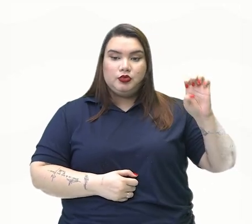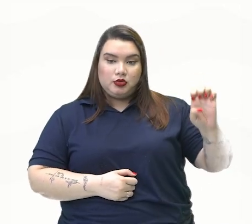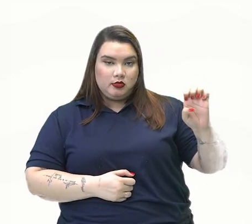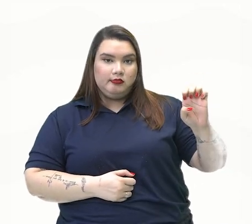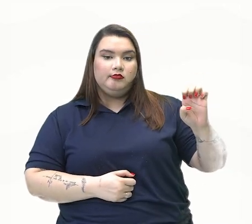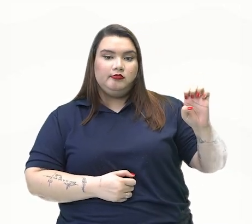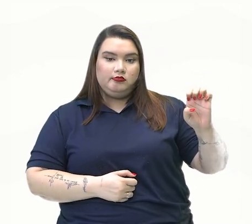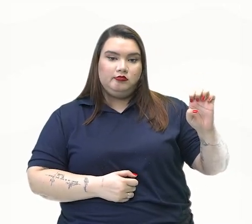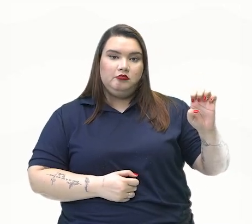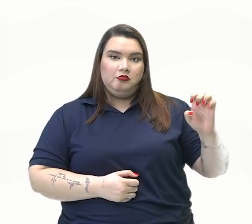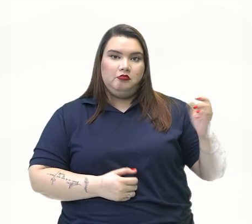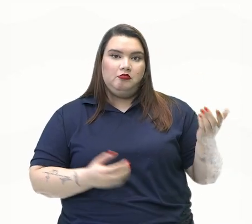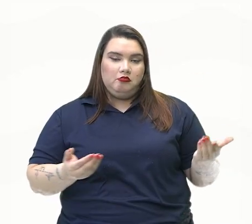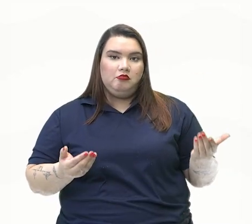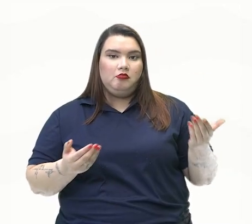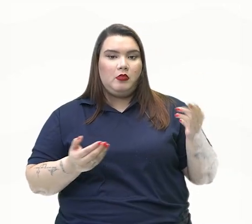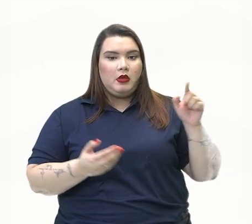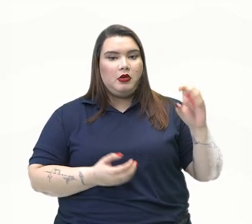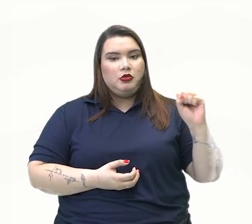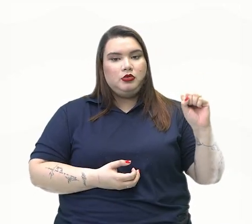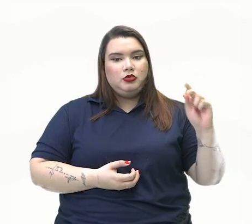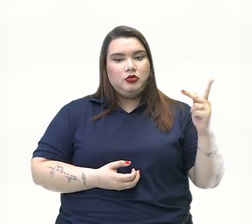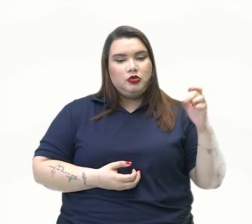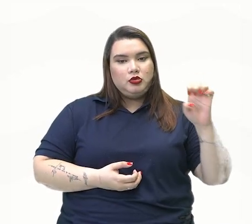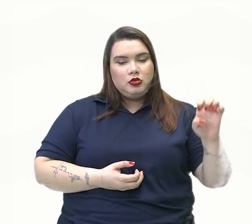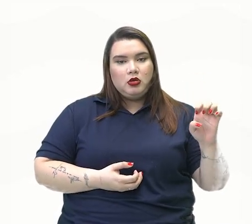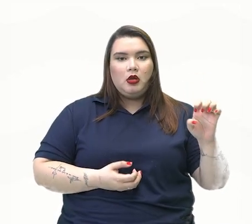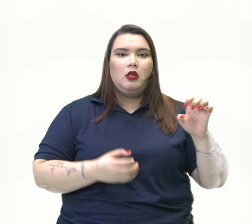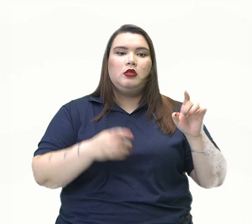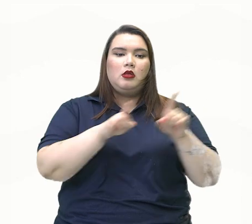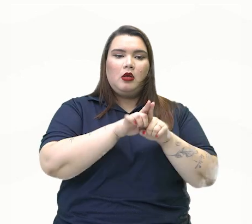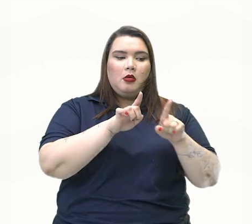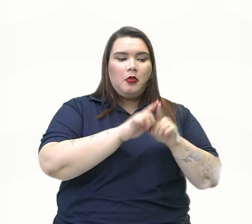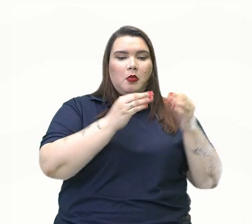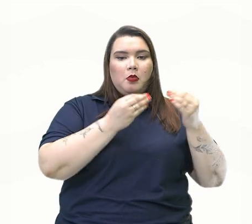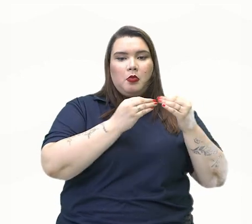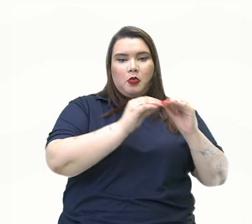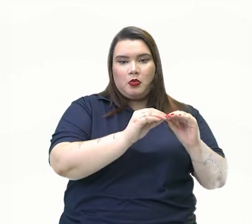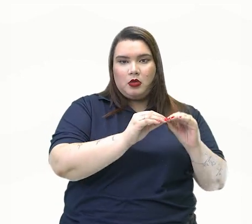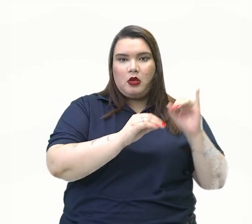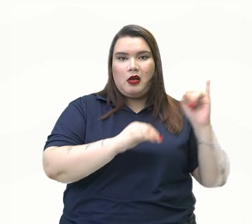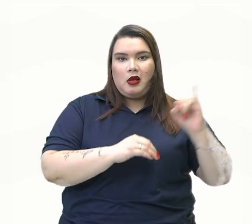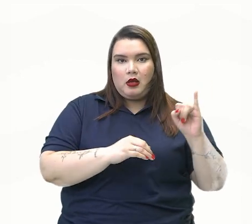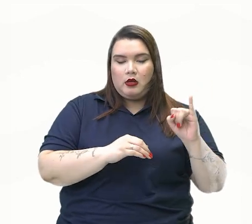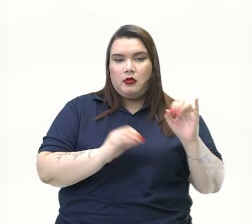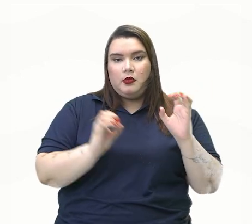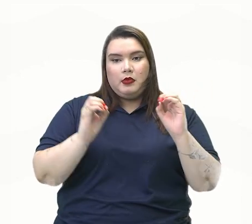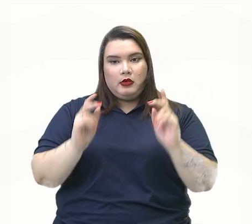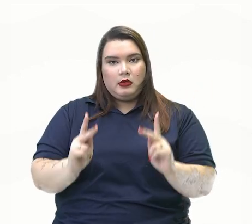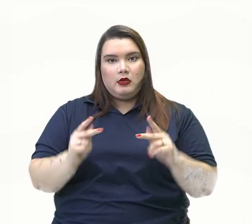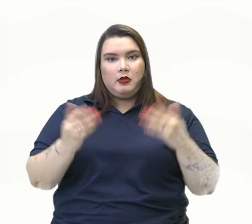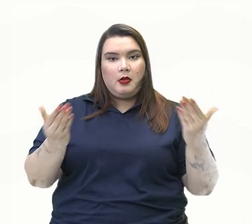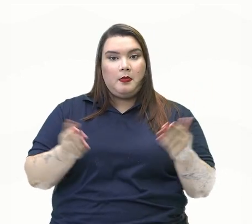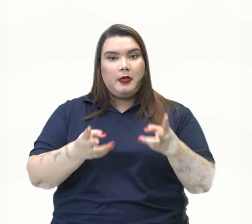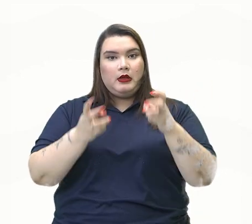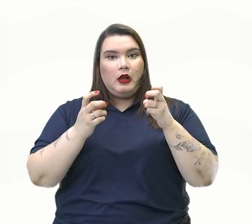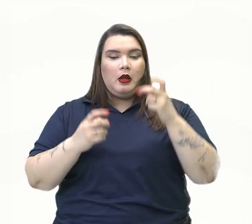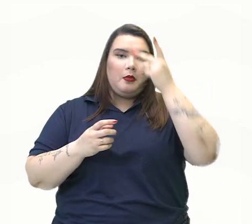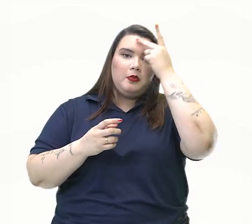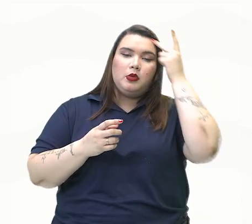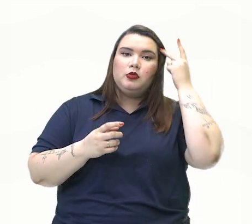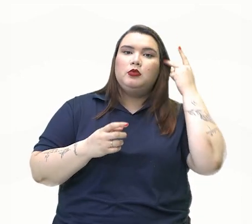que ela, mudando logo aqui, e também aqui, tá certo? Então, repare que a pessoa está comentando